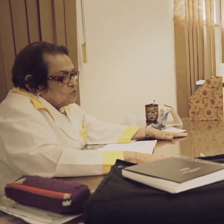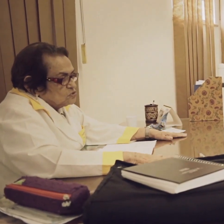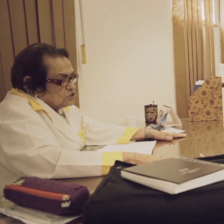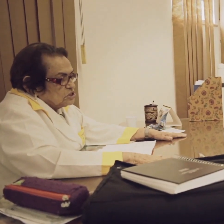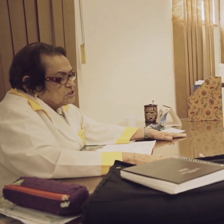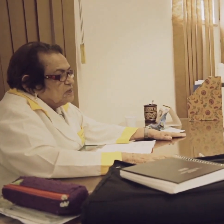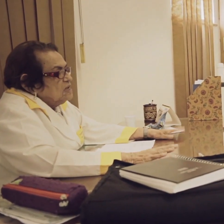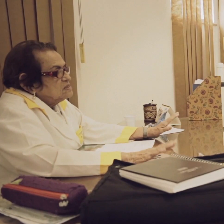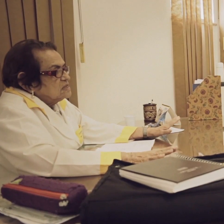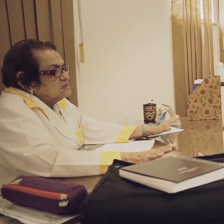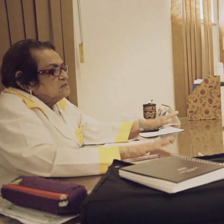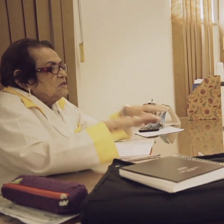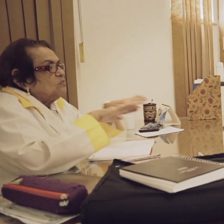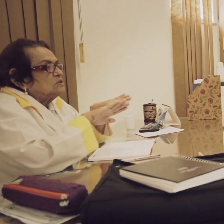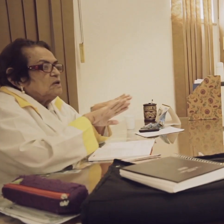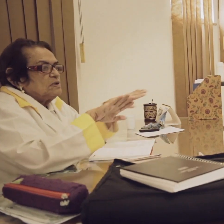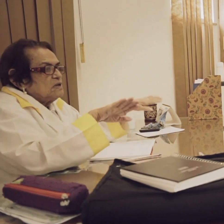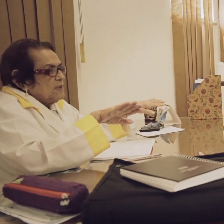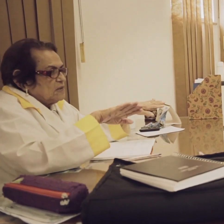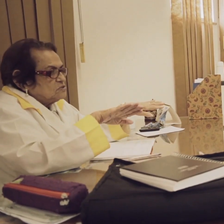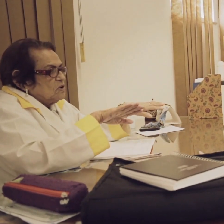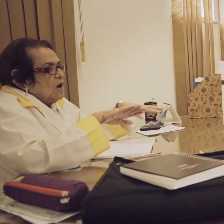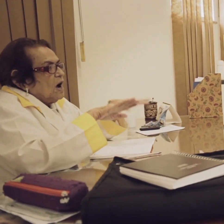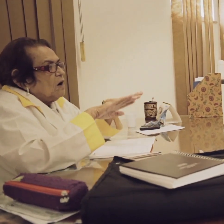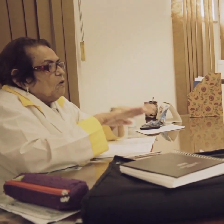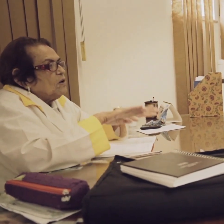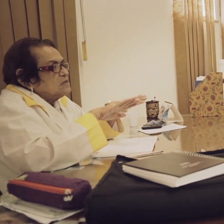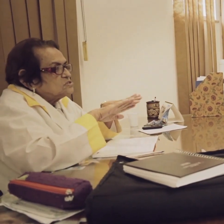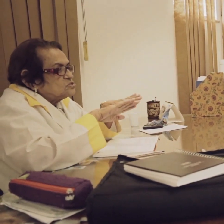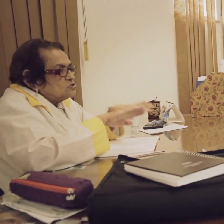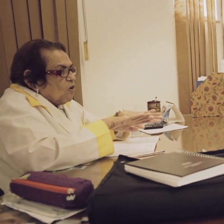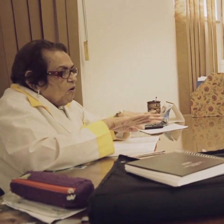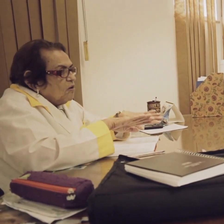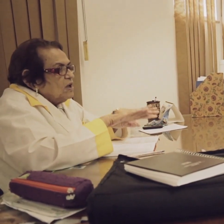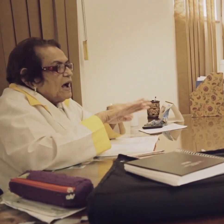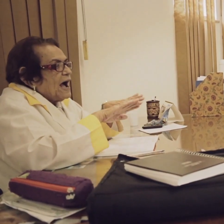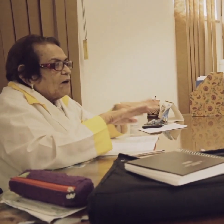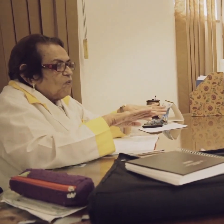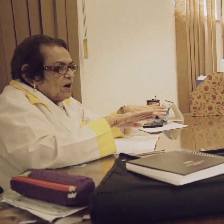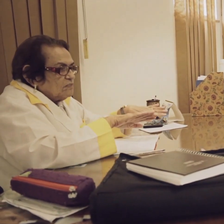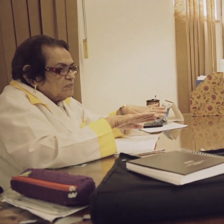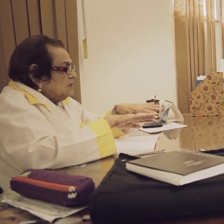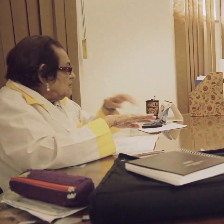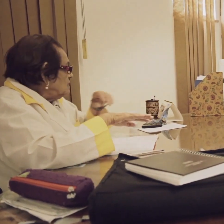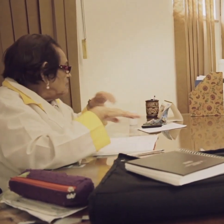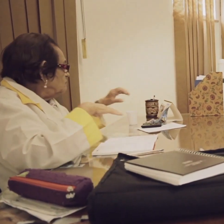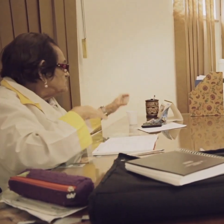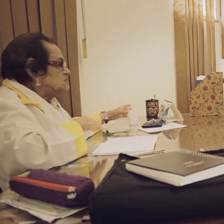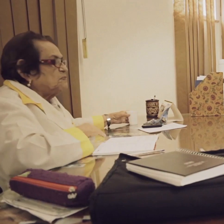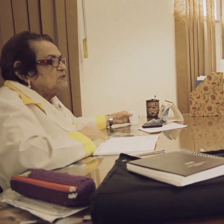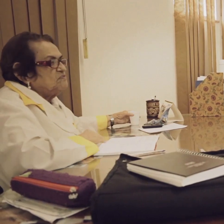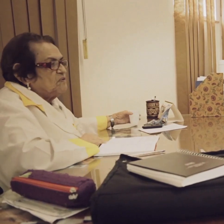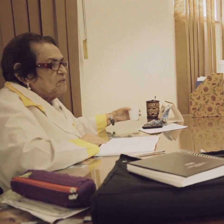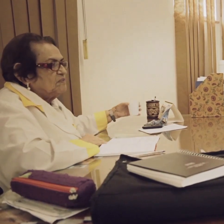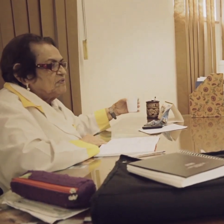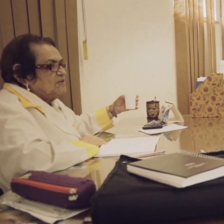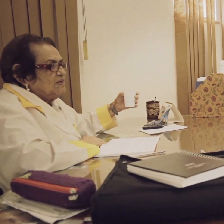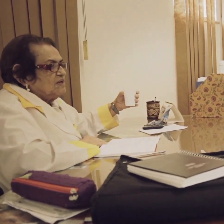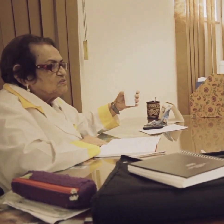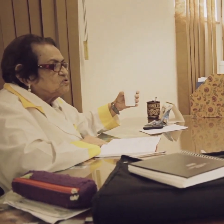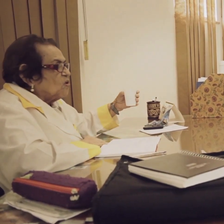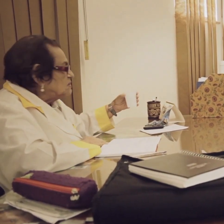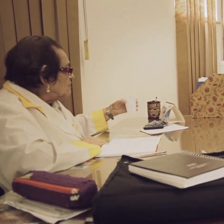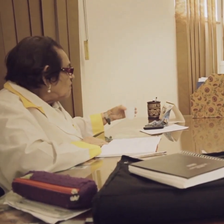médico urologista disse assim, não tem mais remédio. Agora é só água. E vocês podem ver,